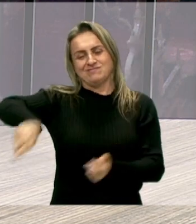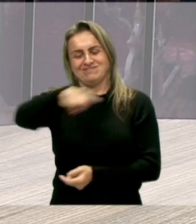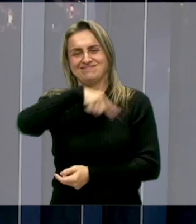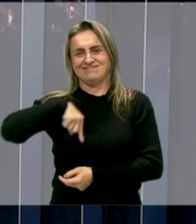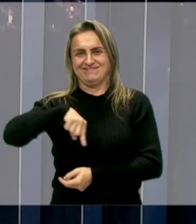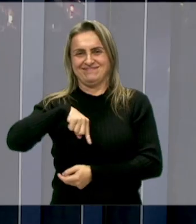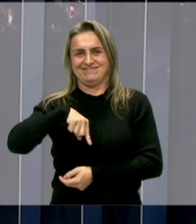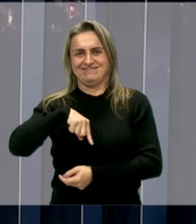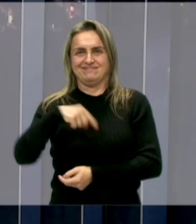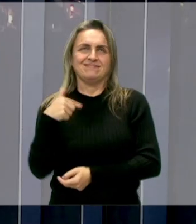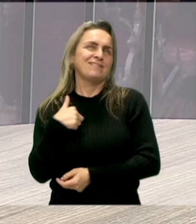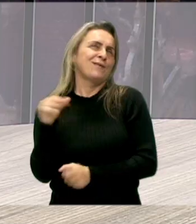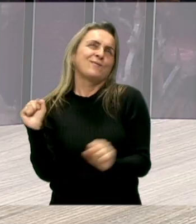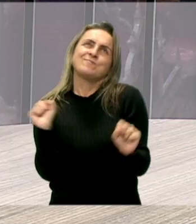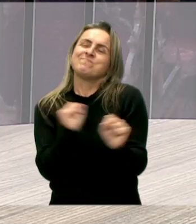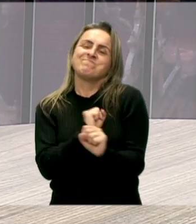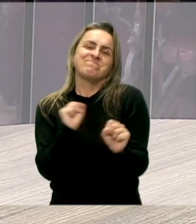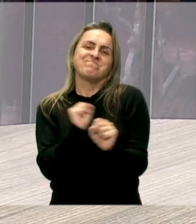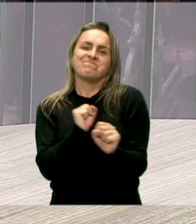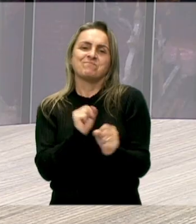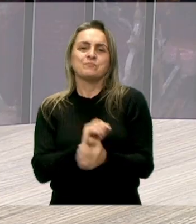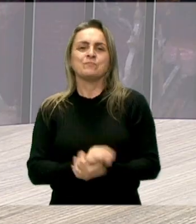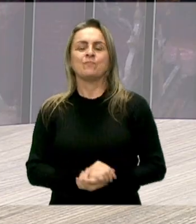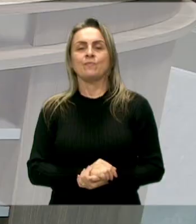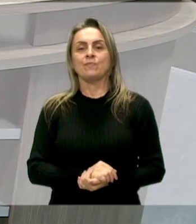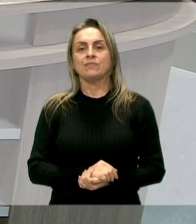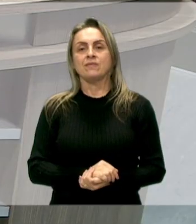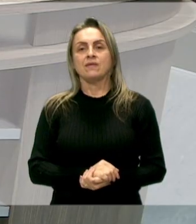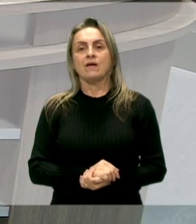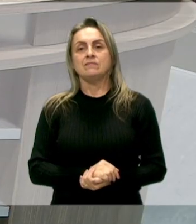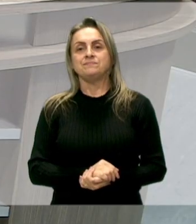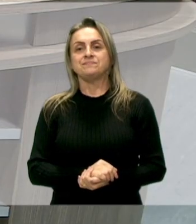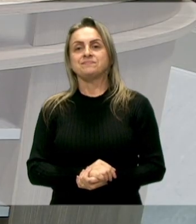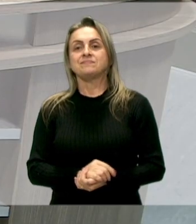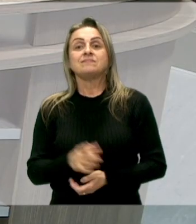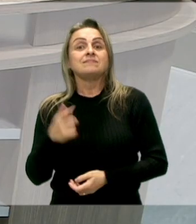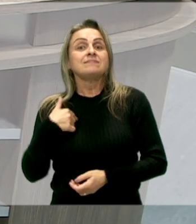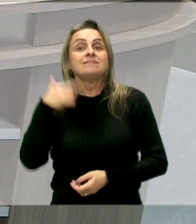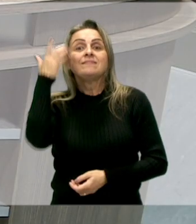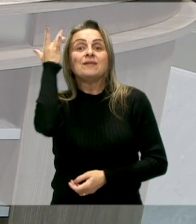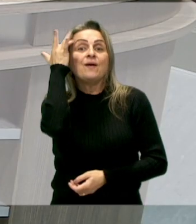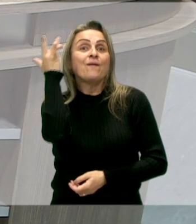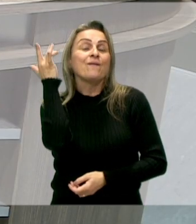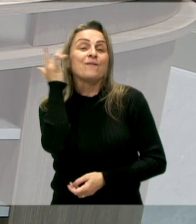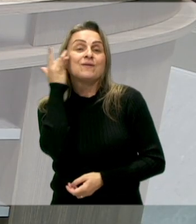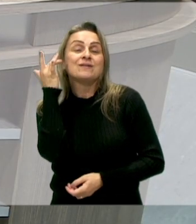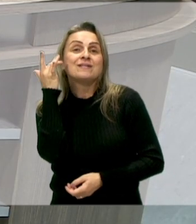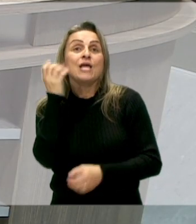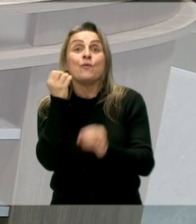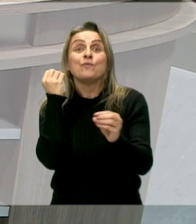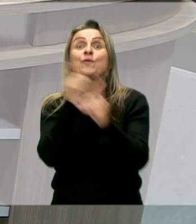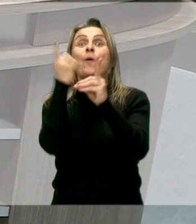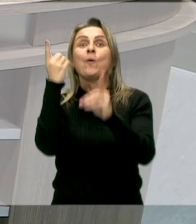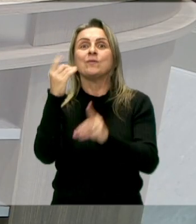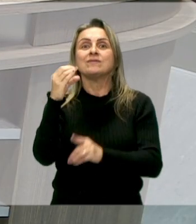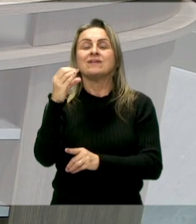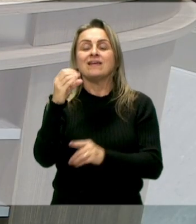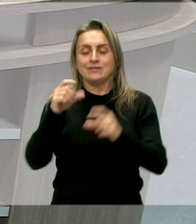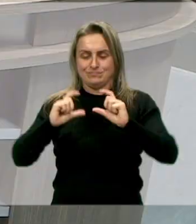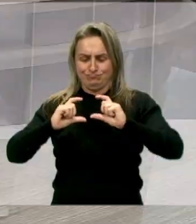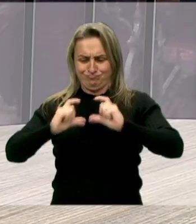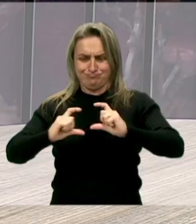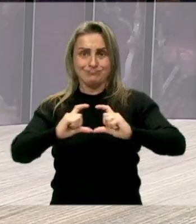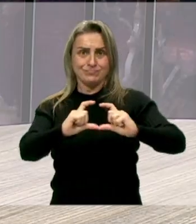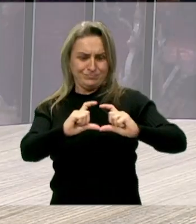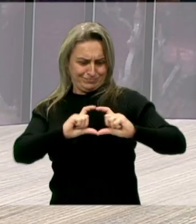super nostálgica, assim, comentei contigo, agregar, né, que achei o crachá da 3ª edição do festival, que eu participei.